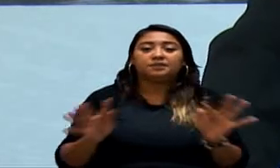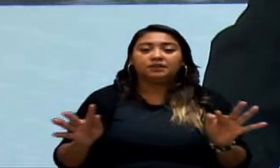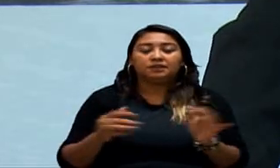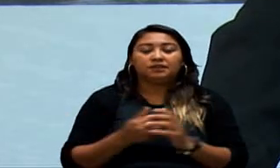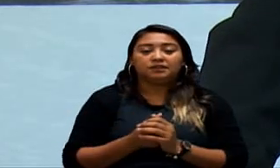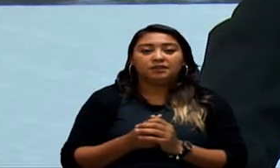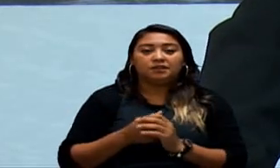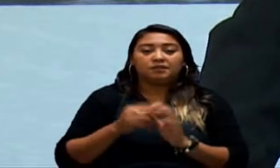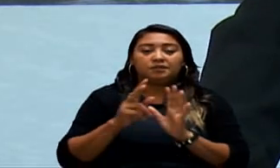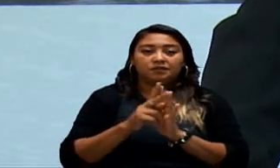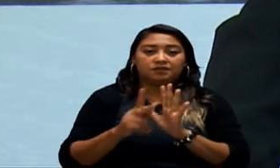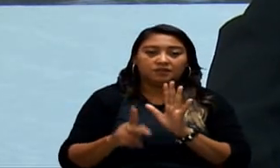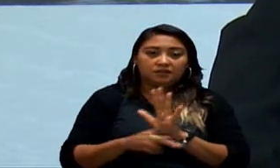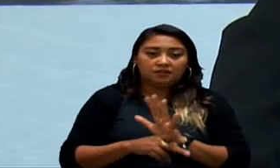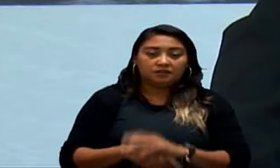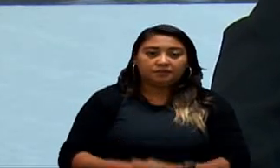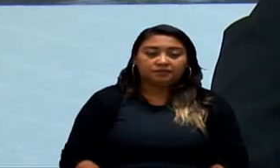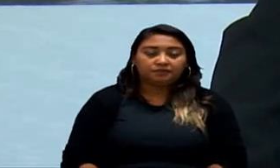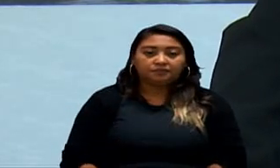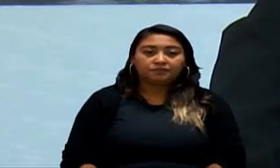esse projeto.